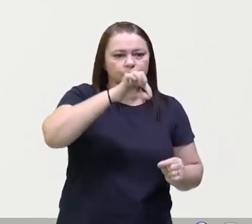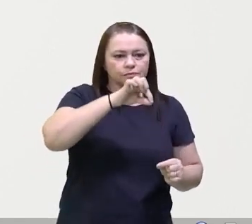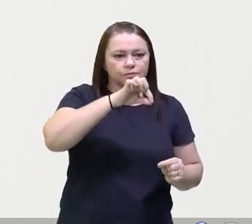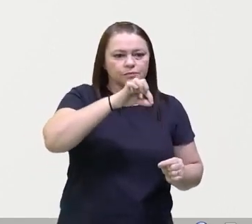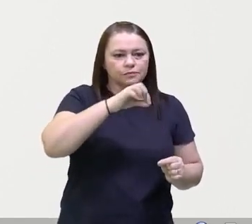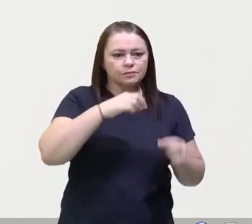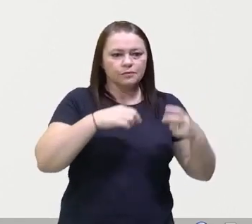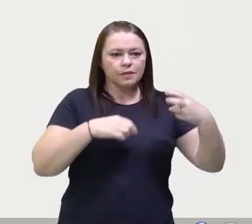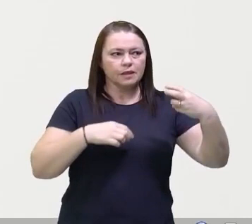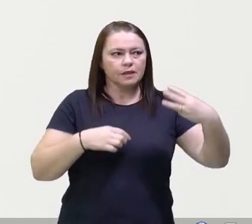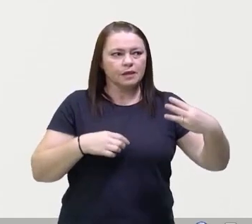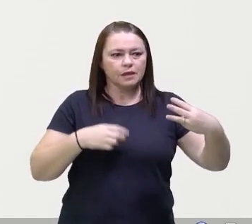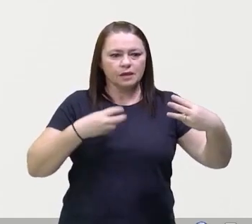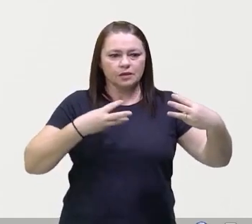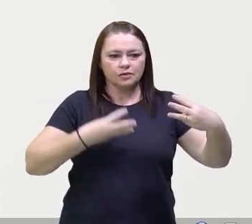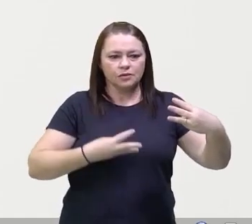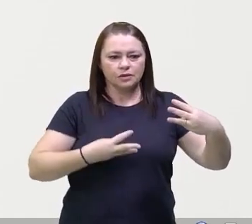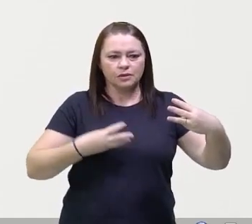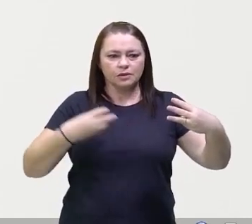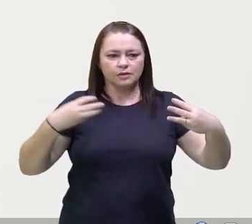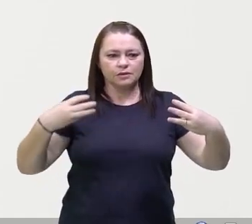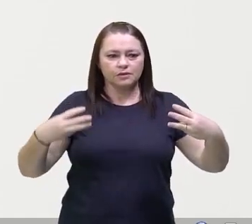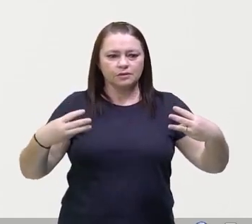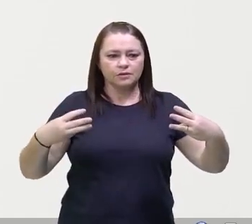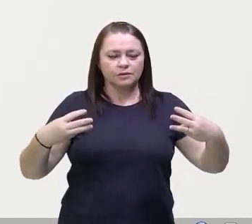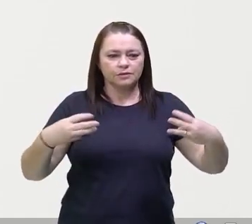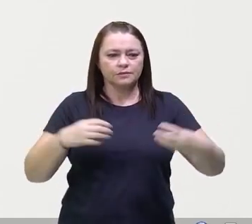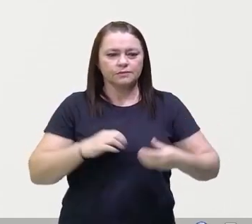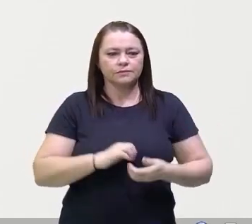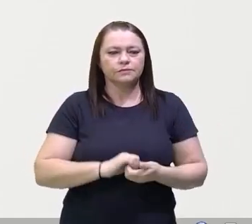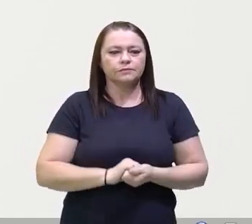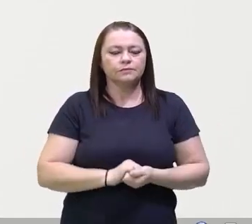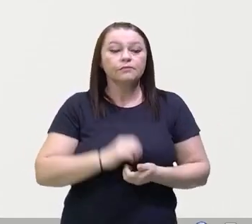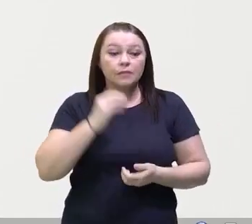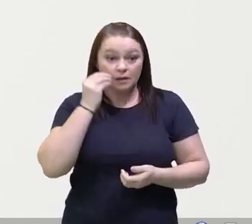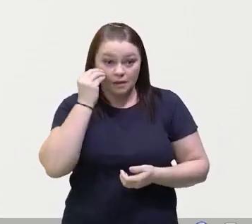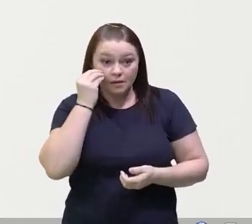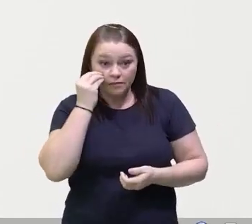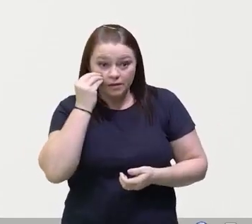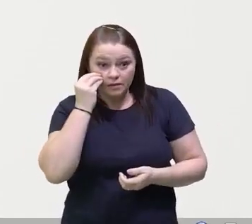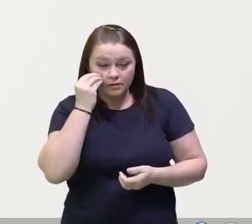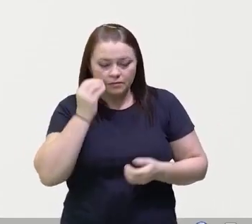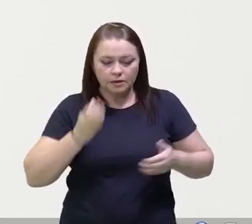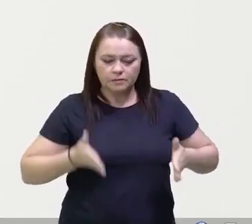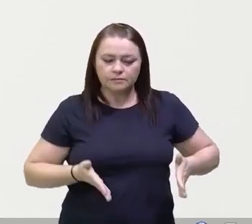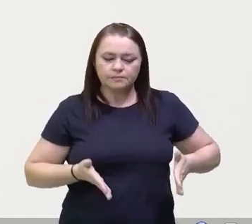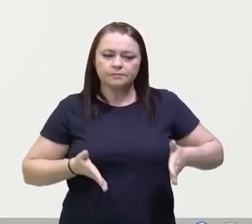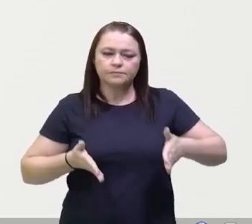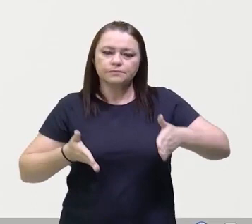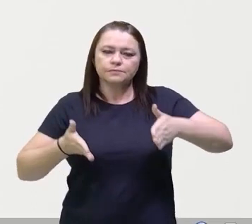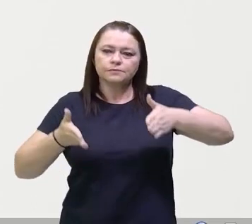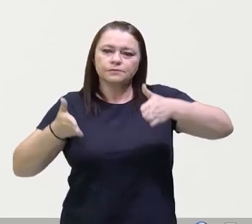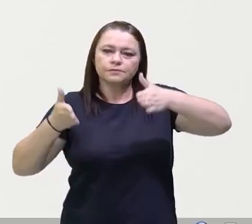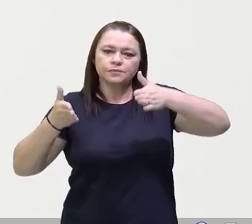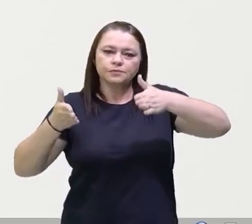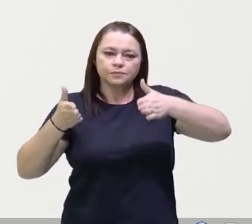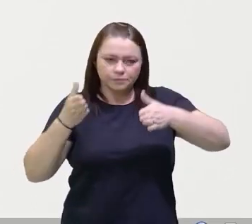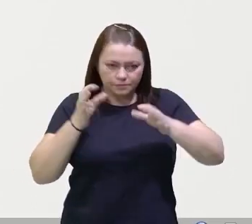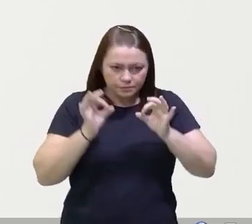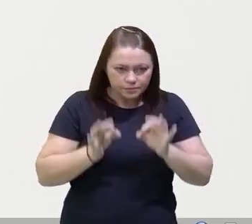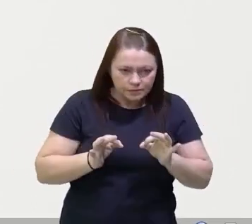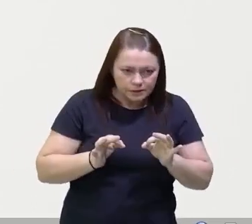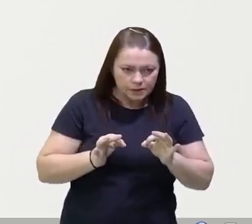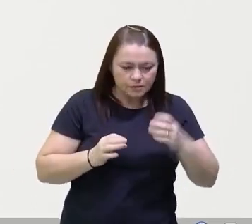vale 3. Olha o outro par aqui de lados paralelos, lados paralelos, tá certo? Se aqui